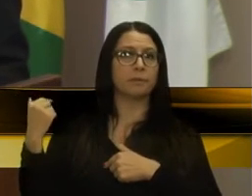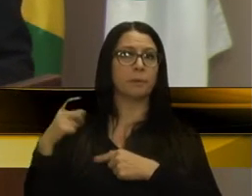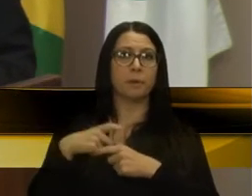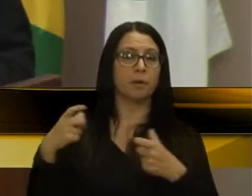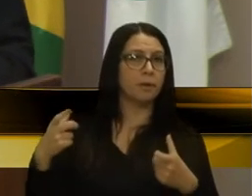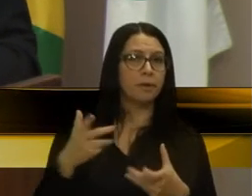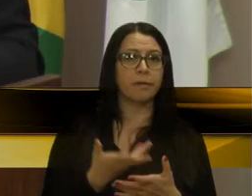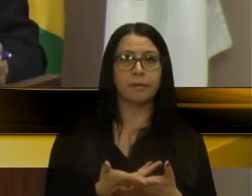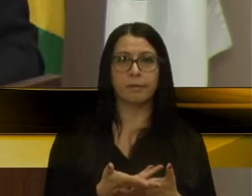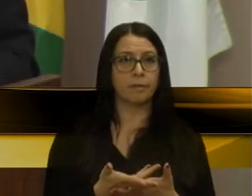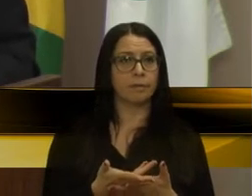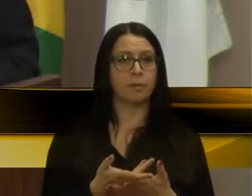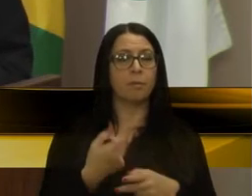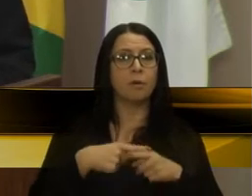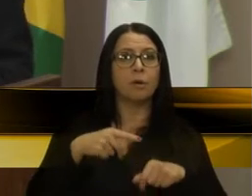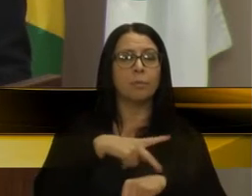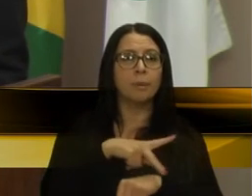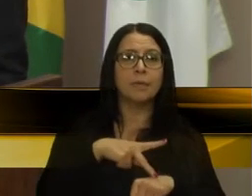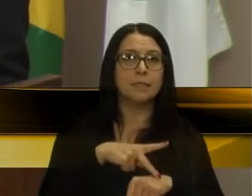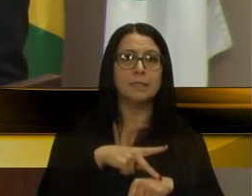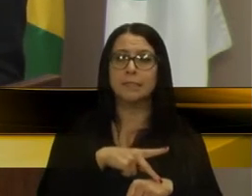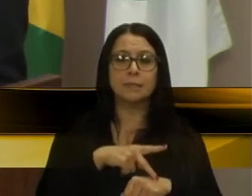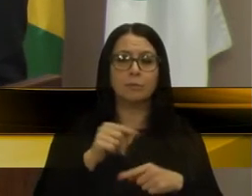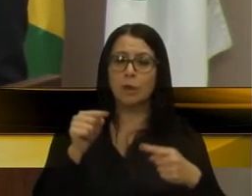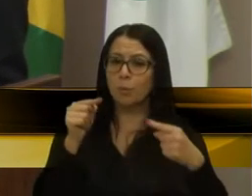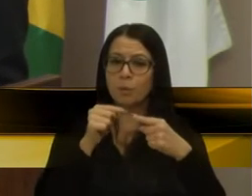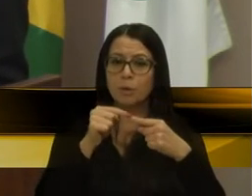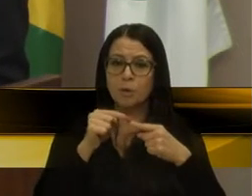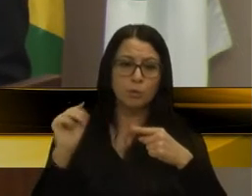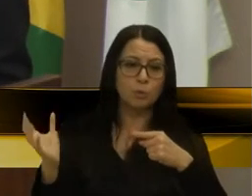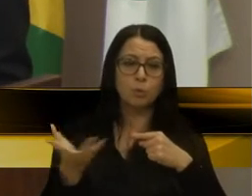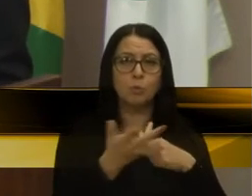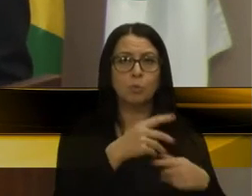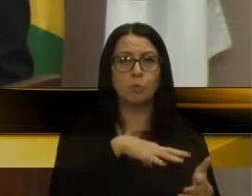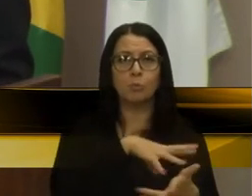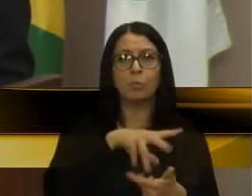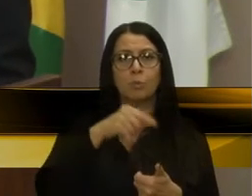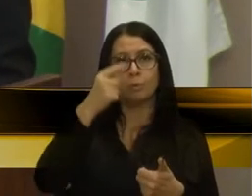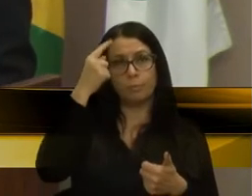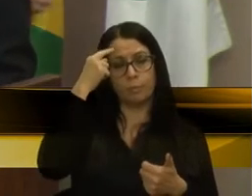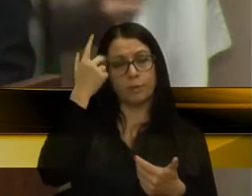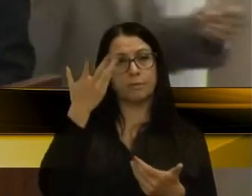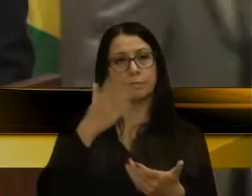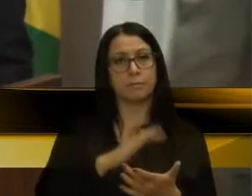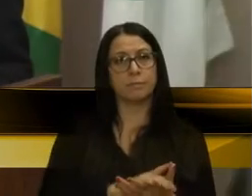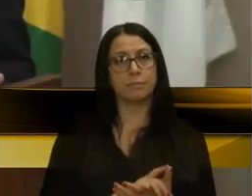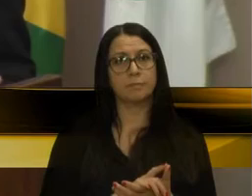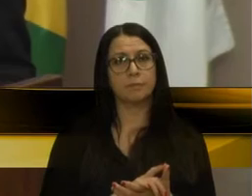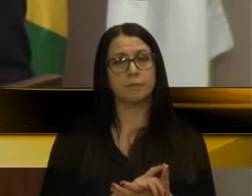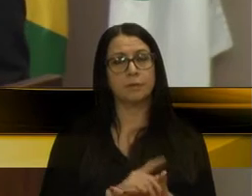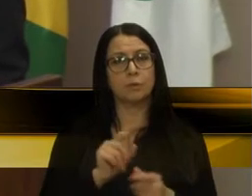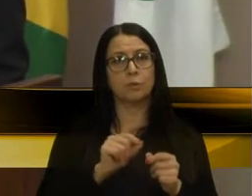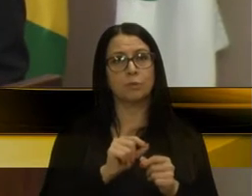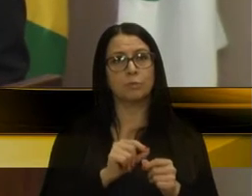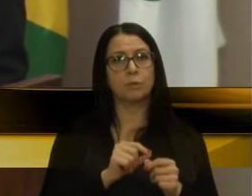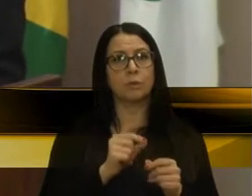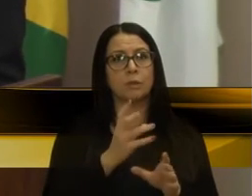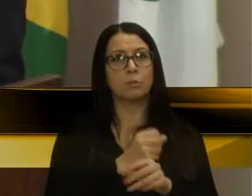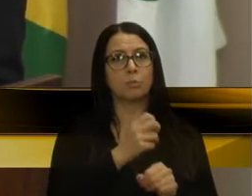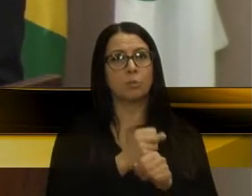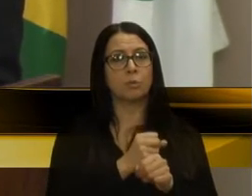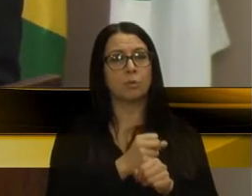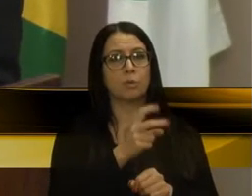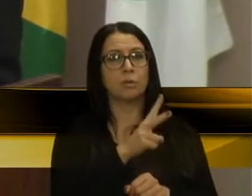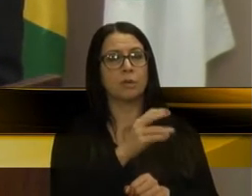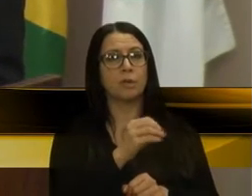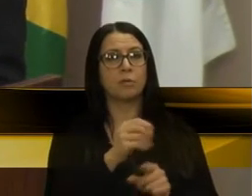maiores, porque o país está na contramão daquilo que o mundo todo pensa em questão de trânsito. A questão da pontuação da carteira de